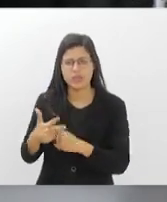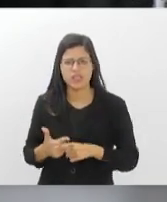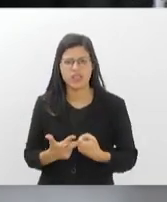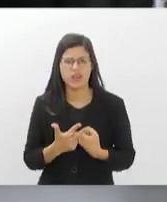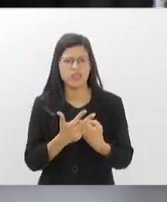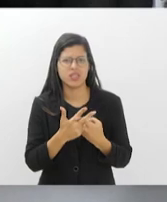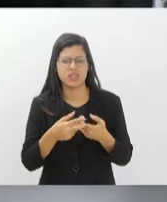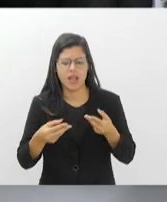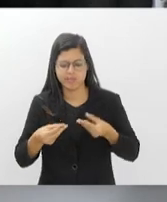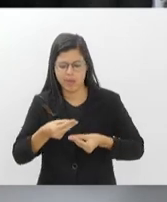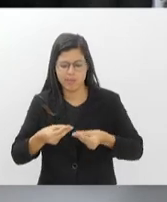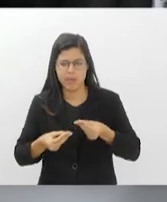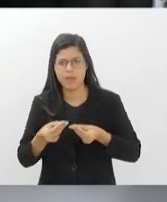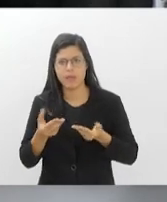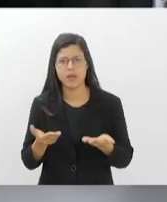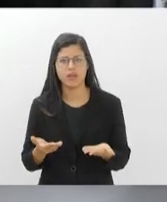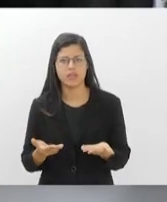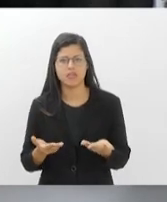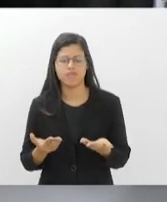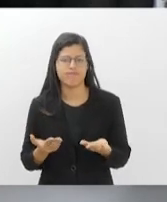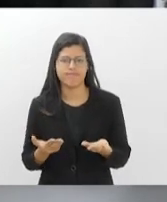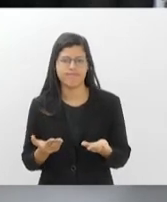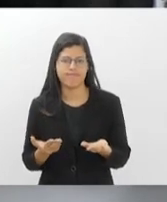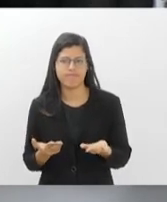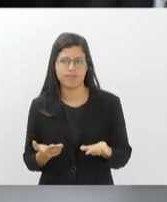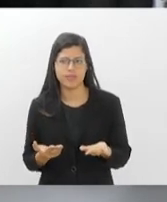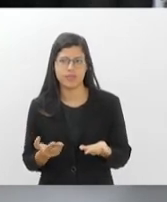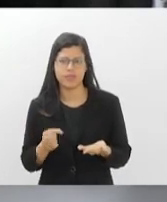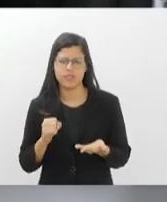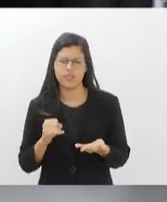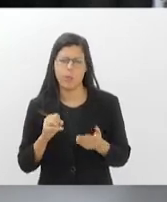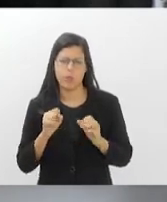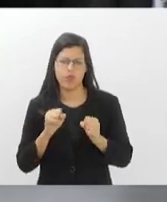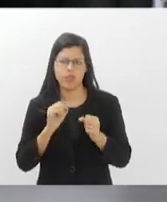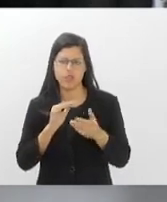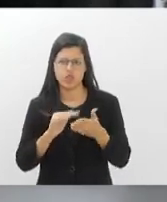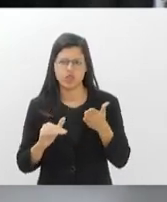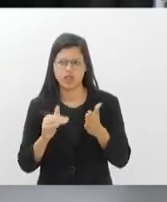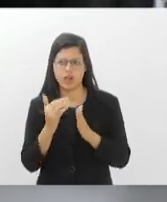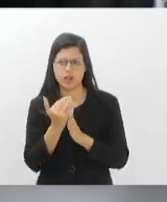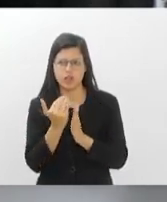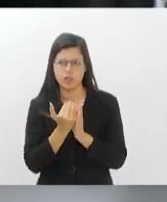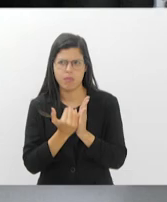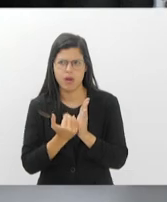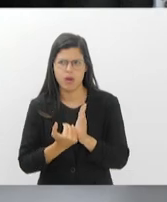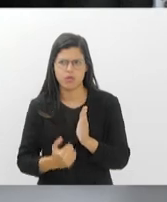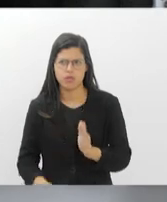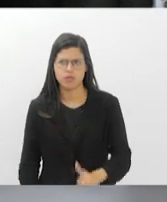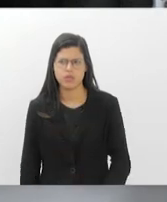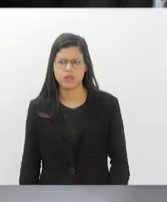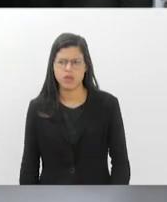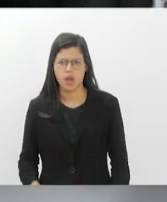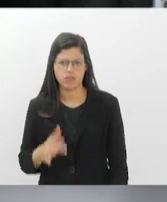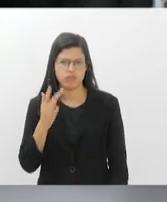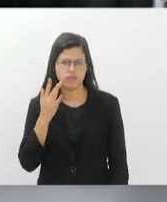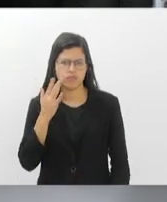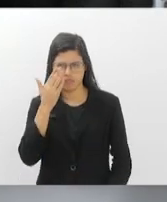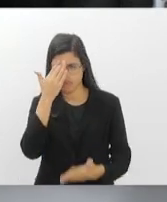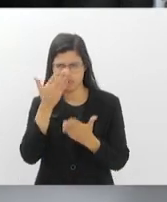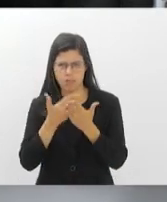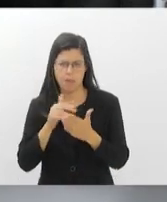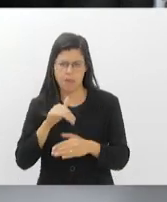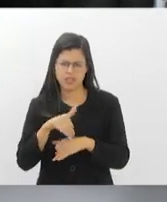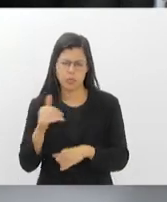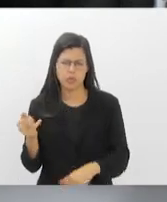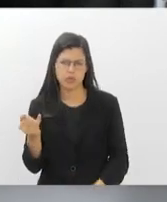deturpar, às vezes, o PL inteiro. Então, se puder te retirar de pauta, eu acho que é mais importante. Mas